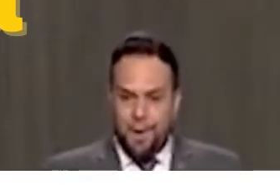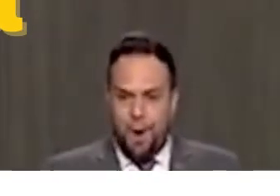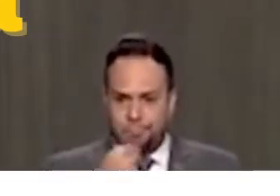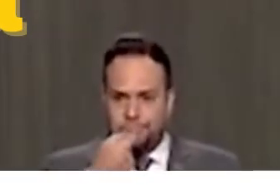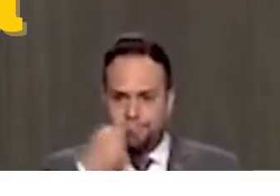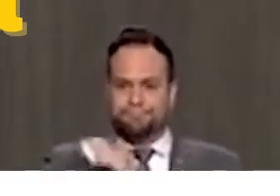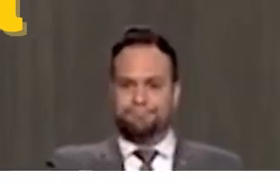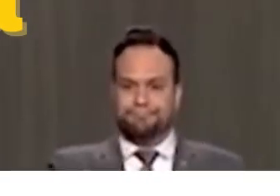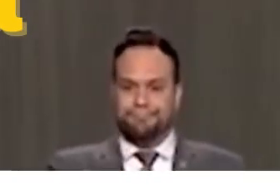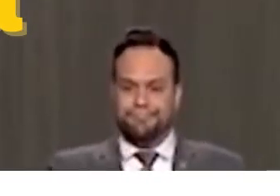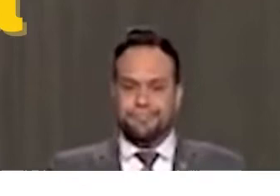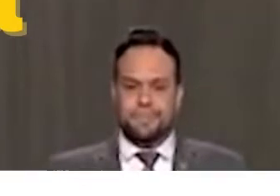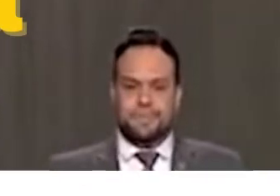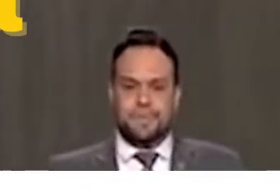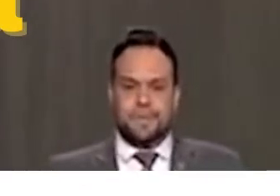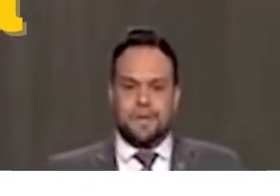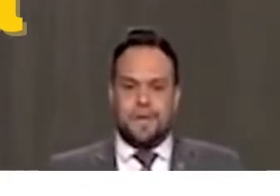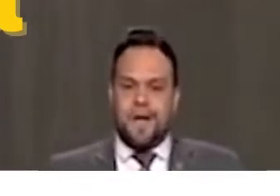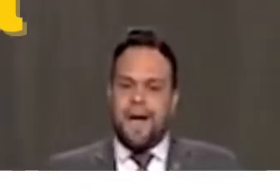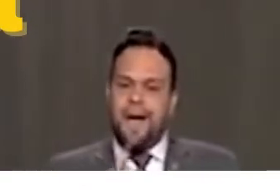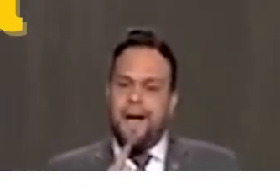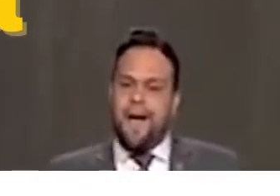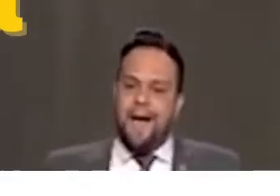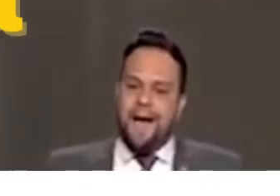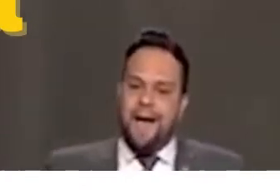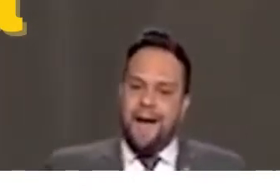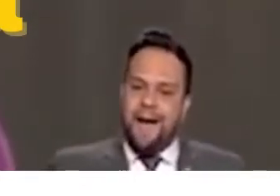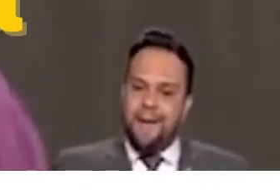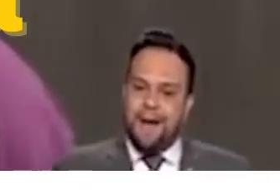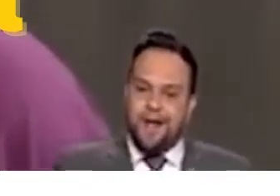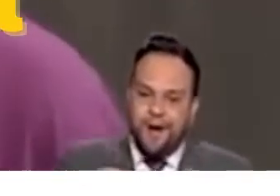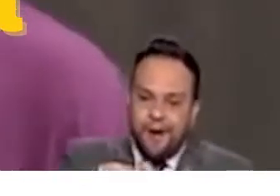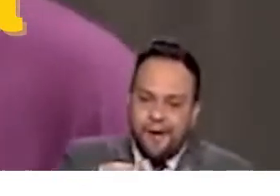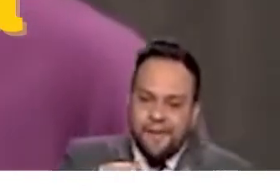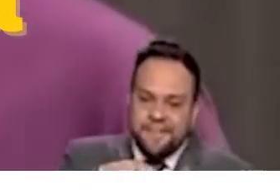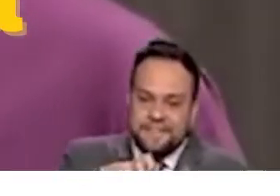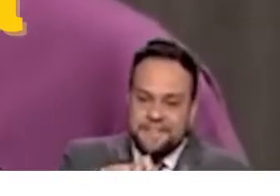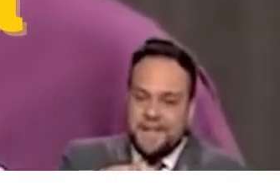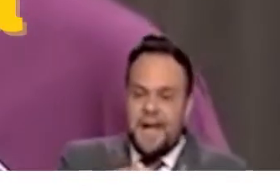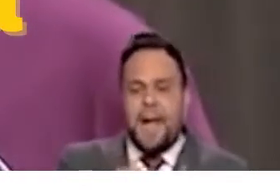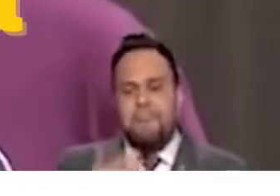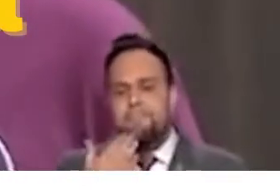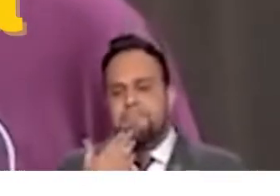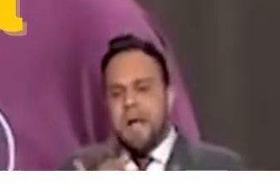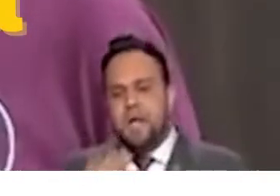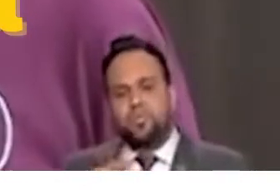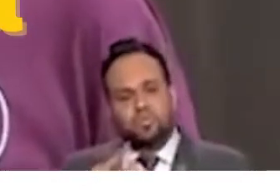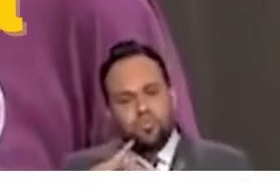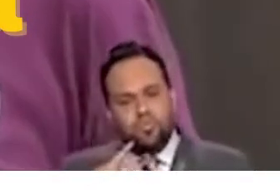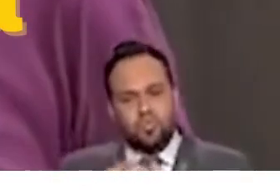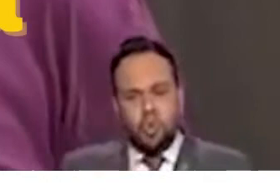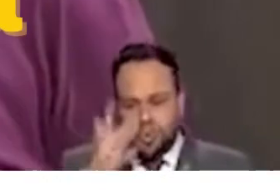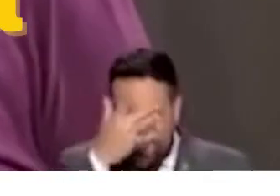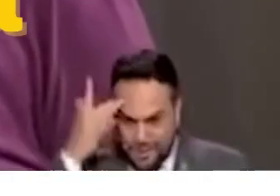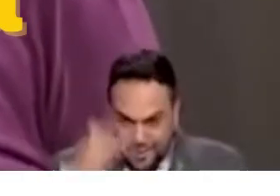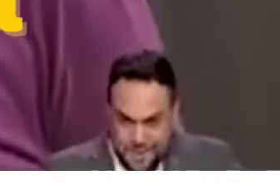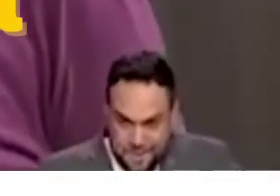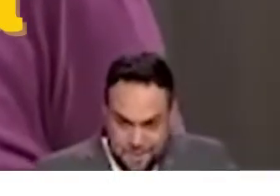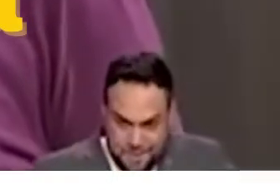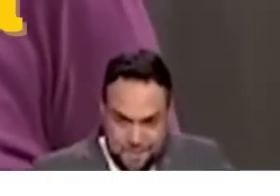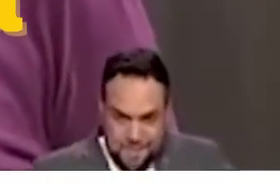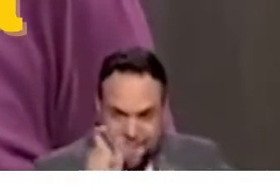O camarão não foi mastigado, que ele está explicando. A gente pede para todos os clientes fazer o que a gente